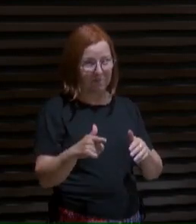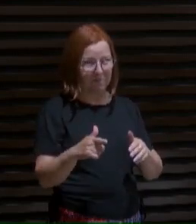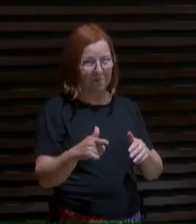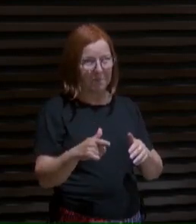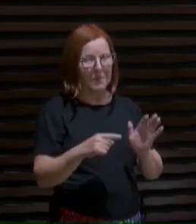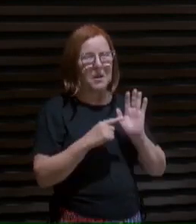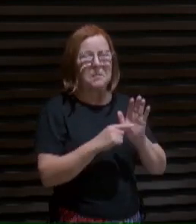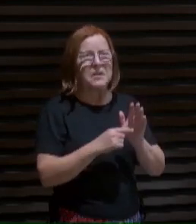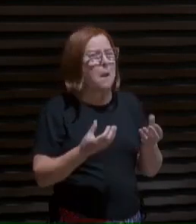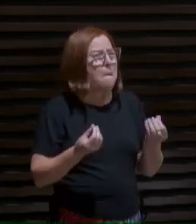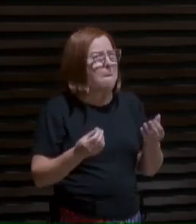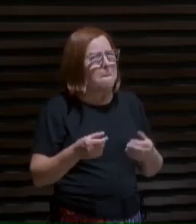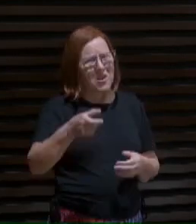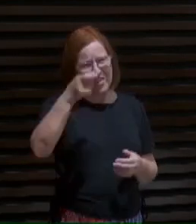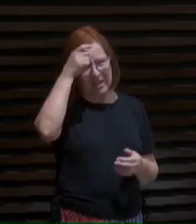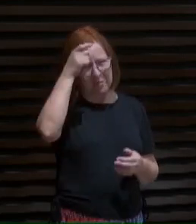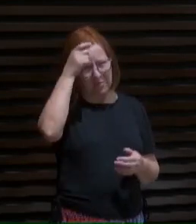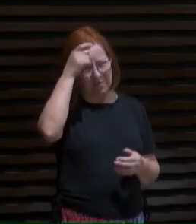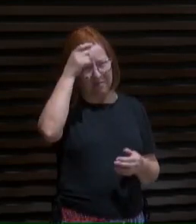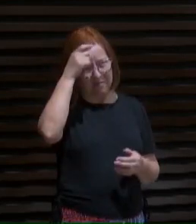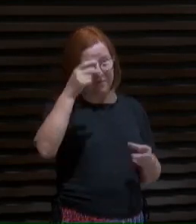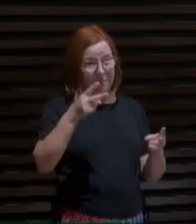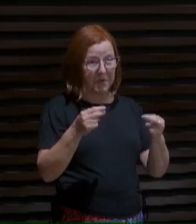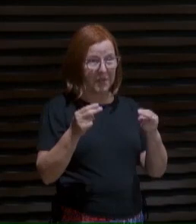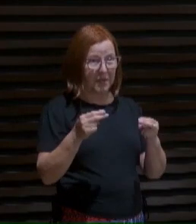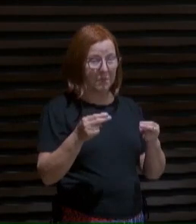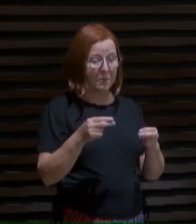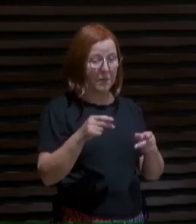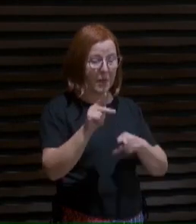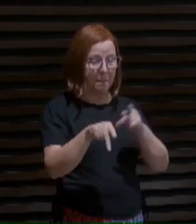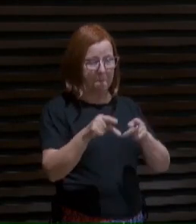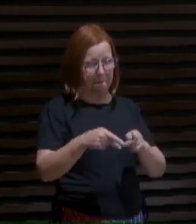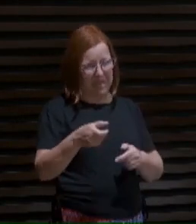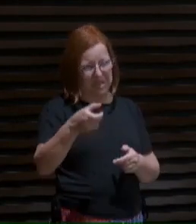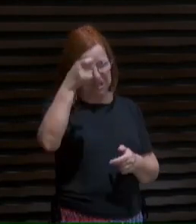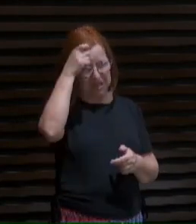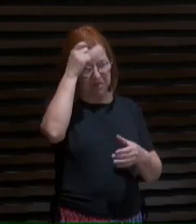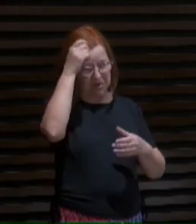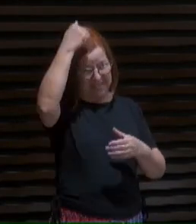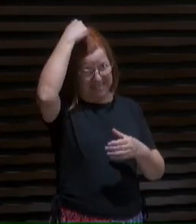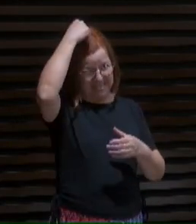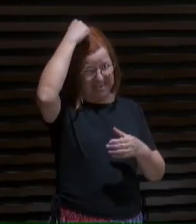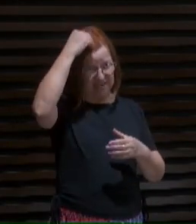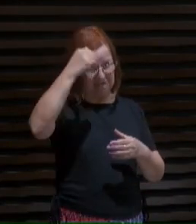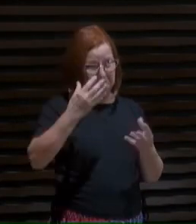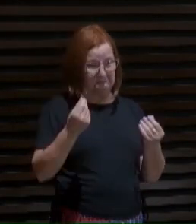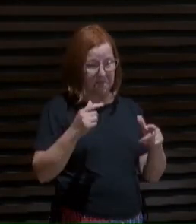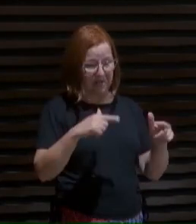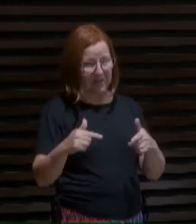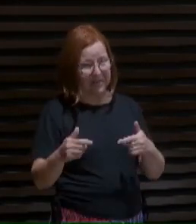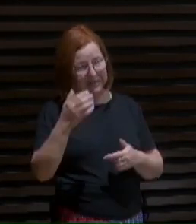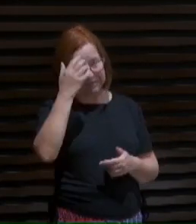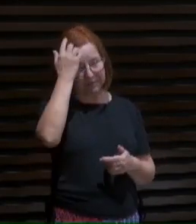Você vai encontrar endemoniado em tudo quanto é lugar. O Novo Testamento, enquanto Jesus esteve aqui,